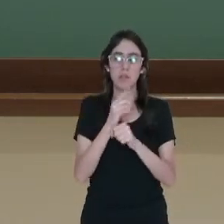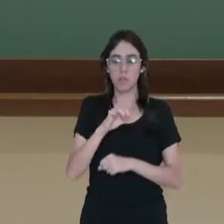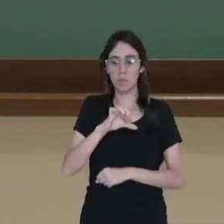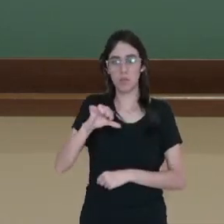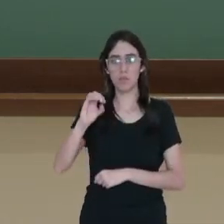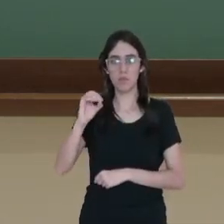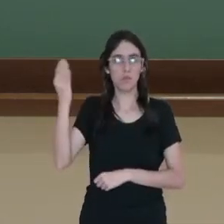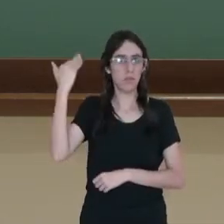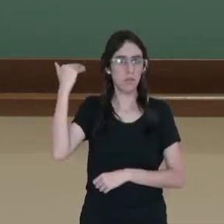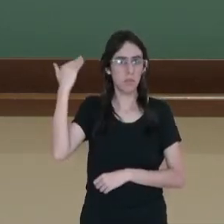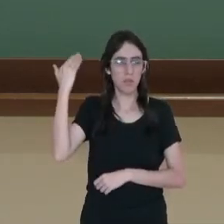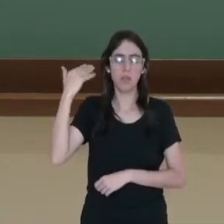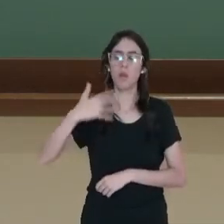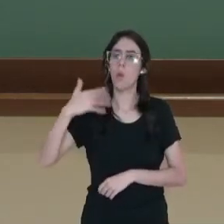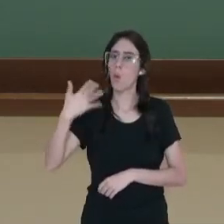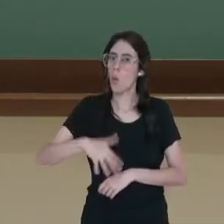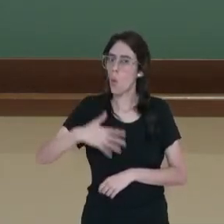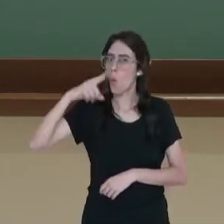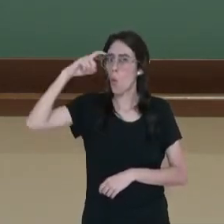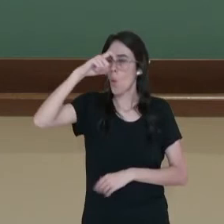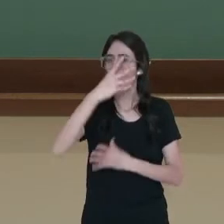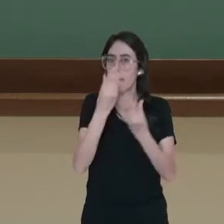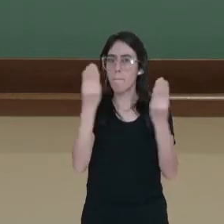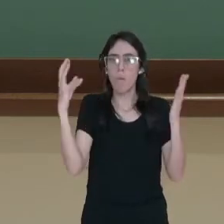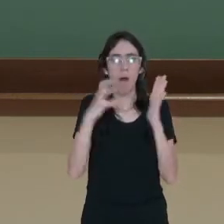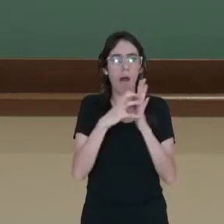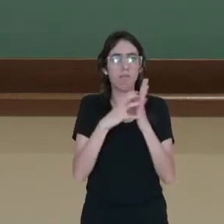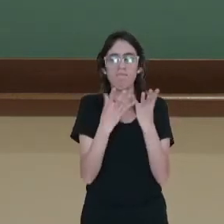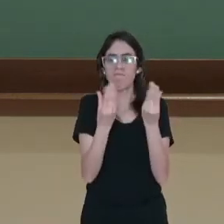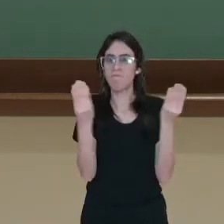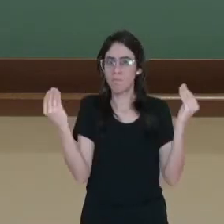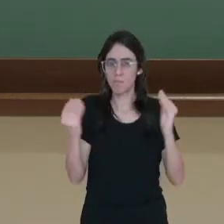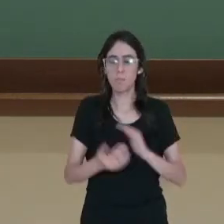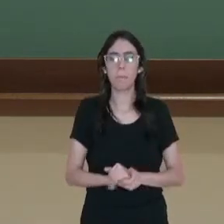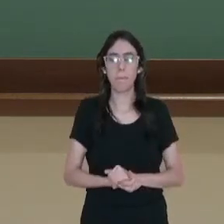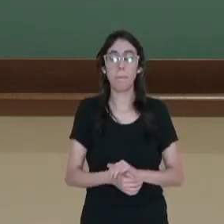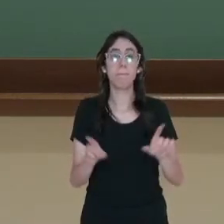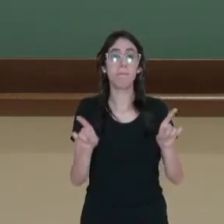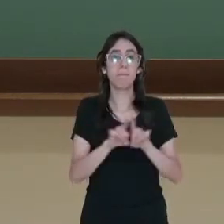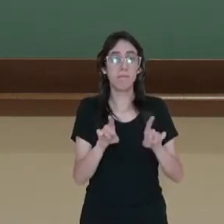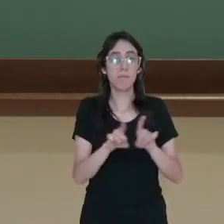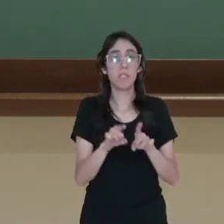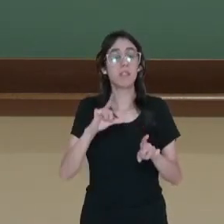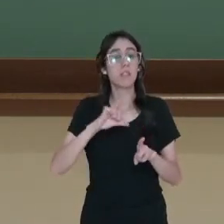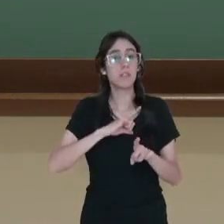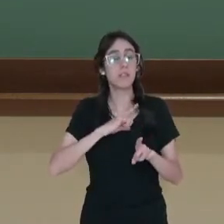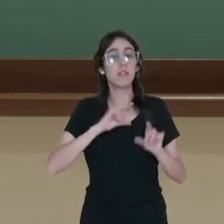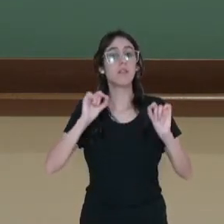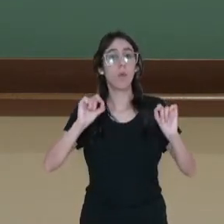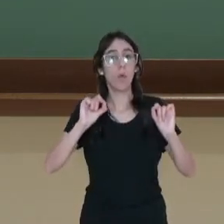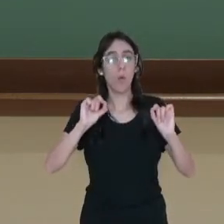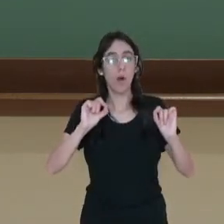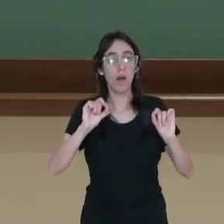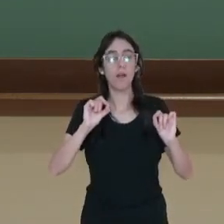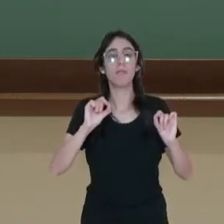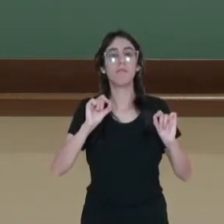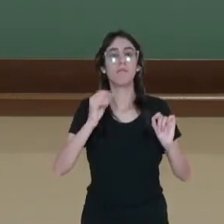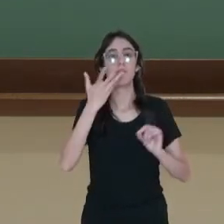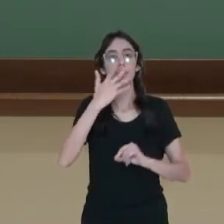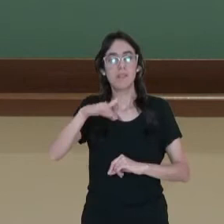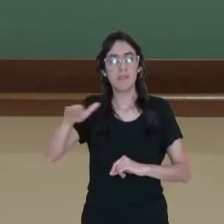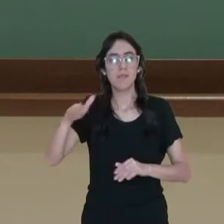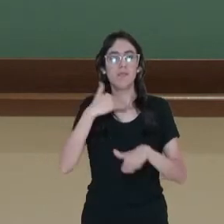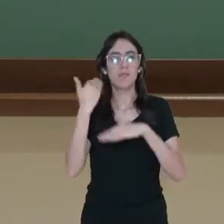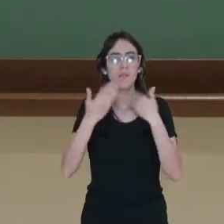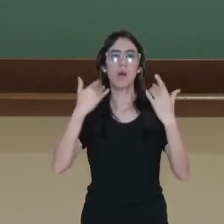1990 eram um dos grandes desafios mundiais na área da saúde. Além disso, houve grande diminuição da taxa de